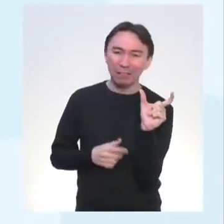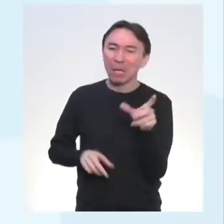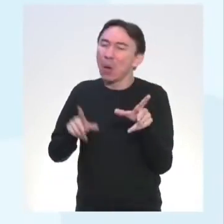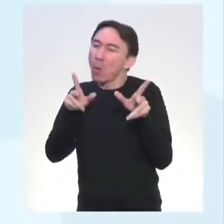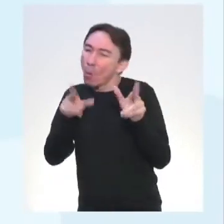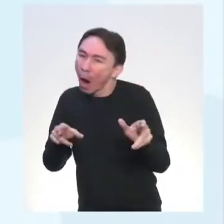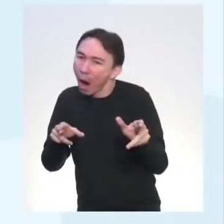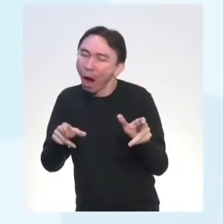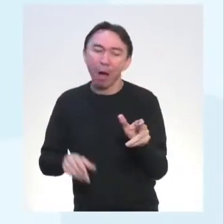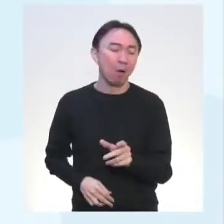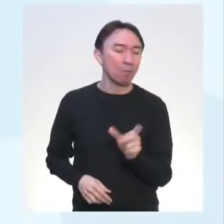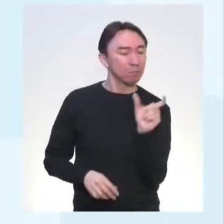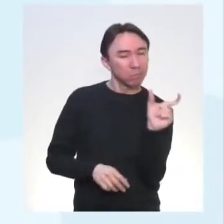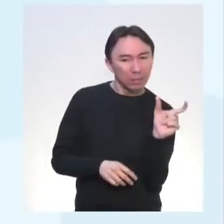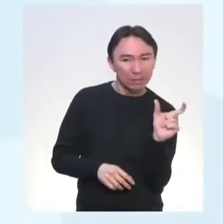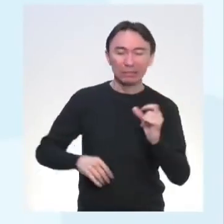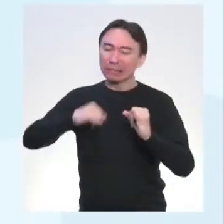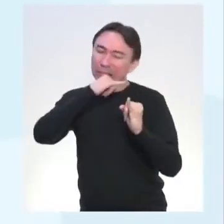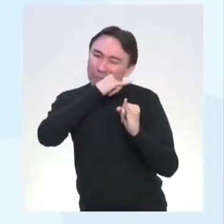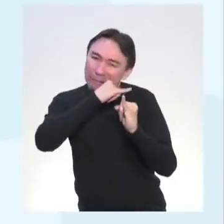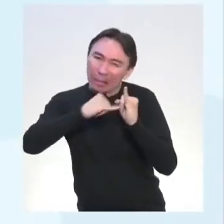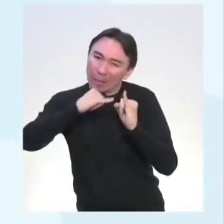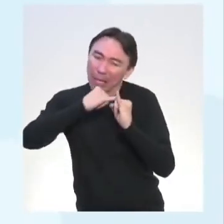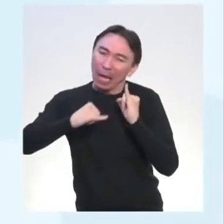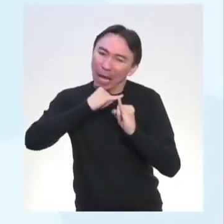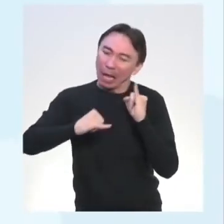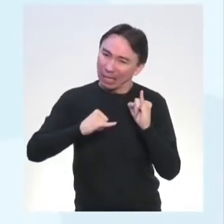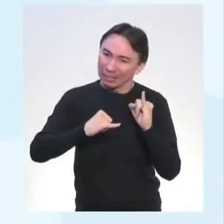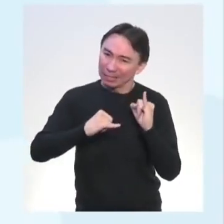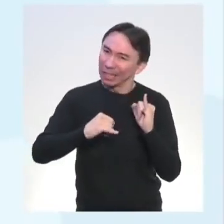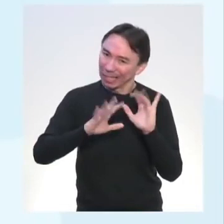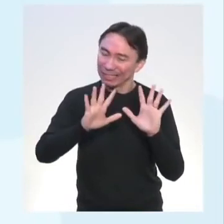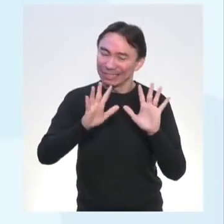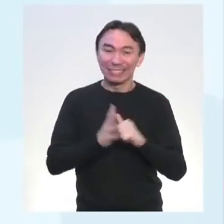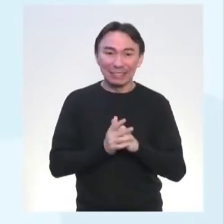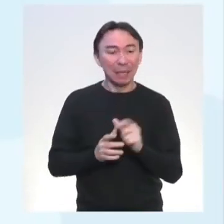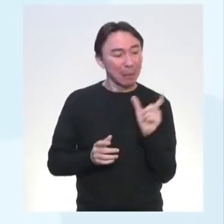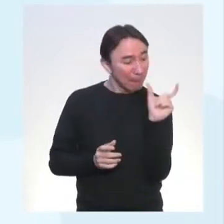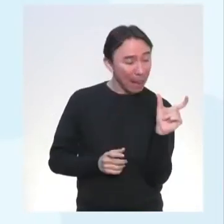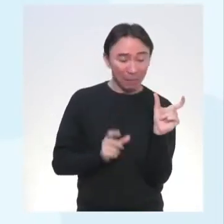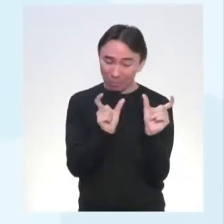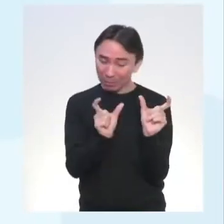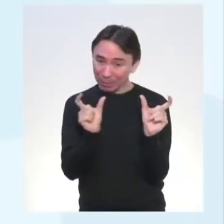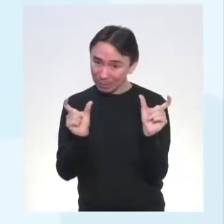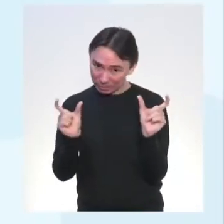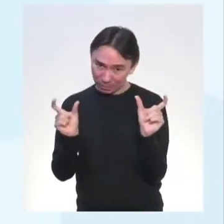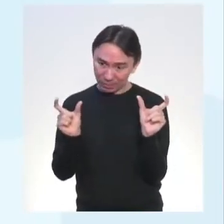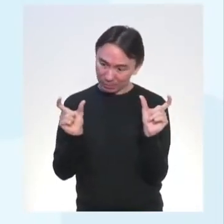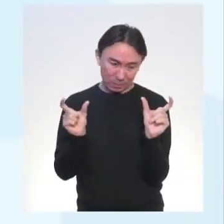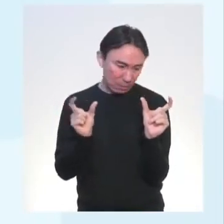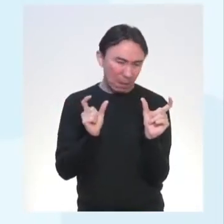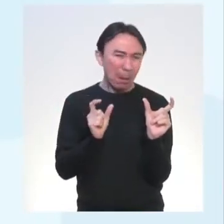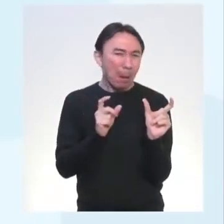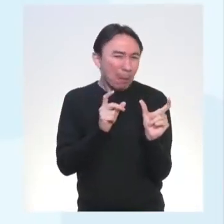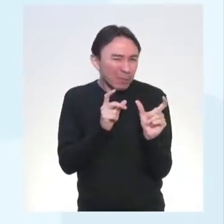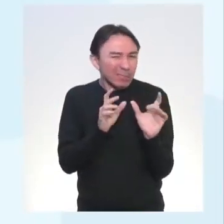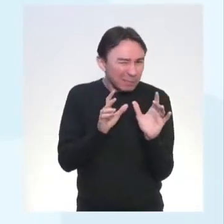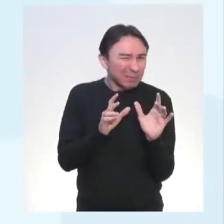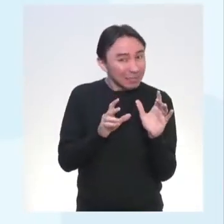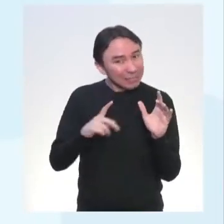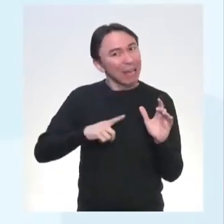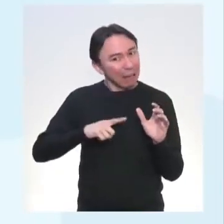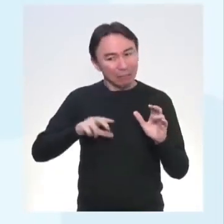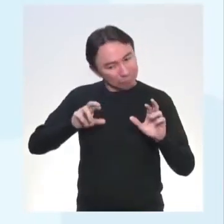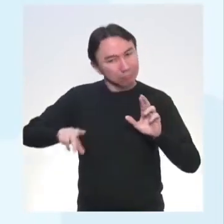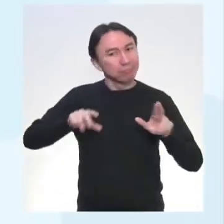né? Apesar de serem palavras que remetem a uma coisa muito parecida, elas têm as suas diferenças. Mas a gente vai comentar.